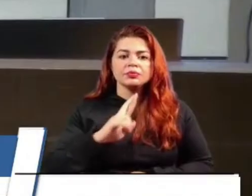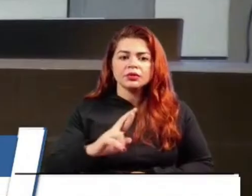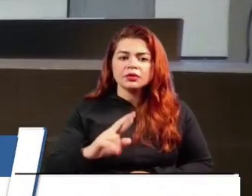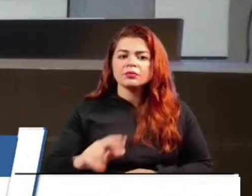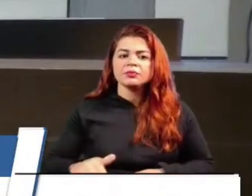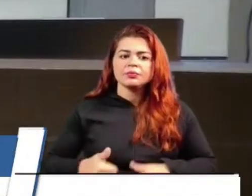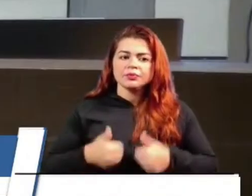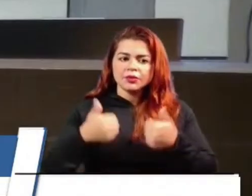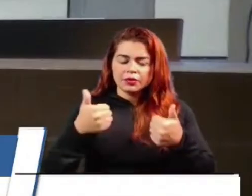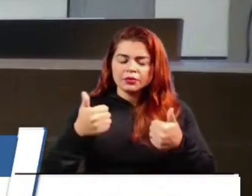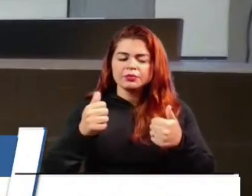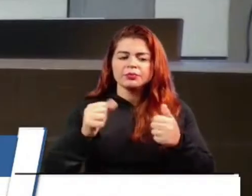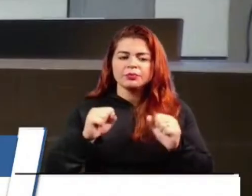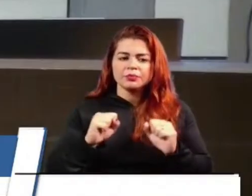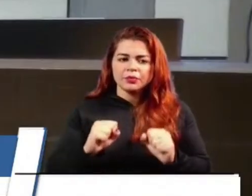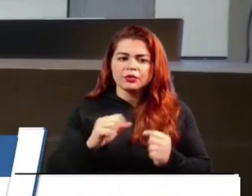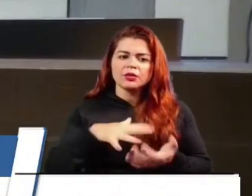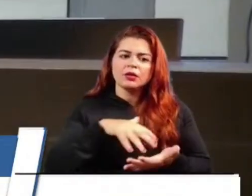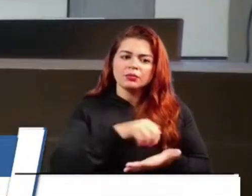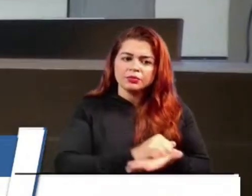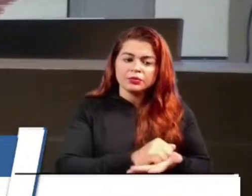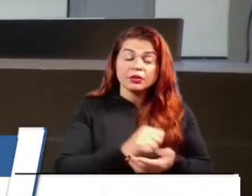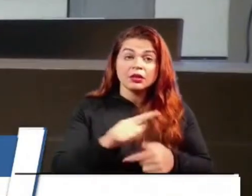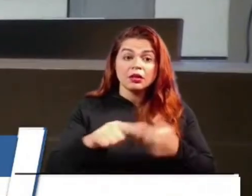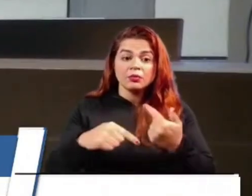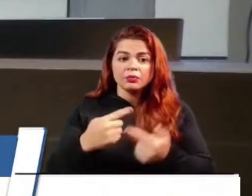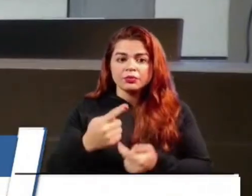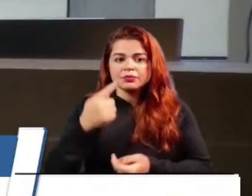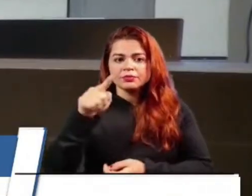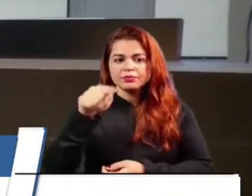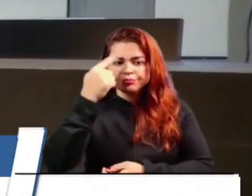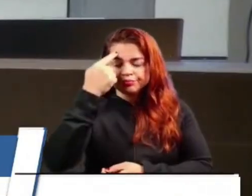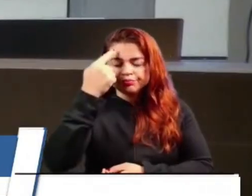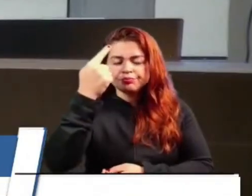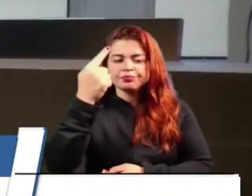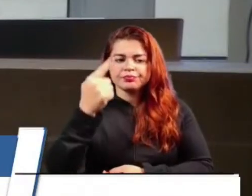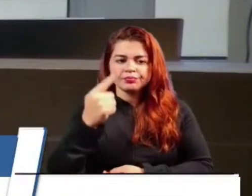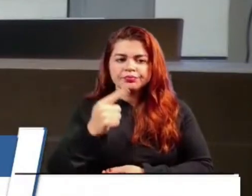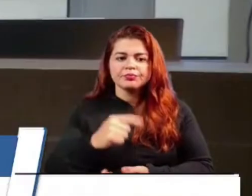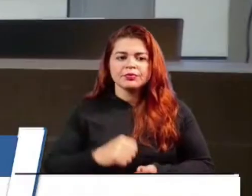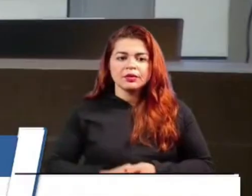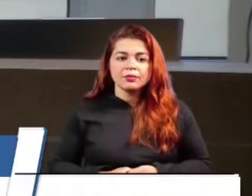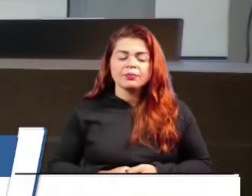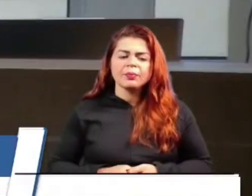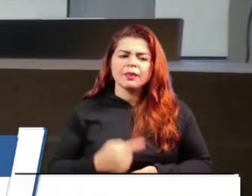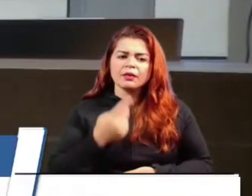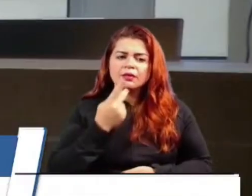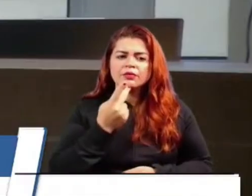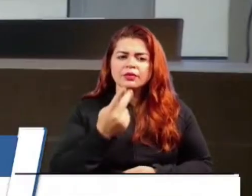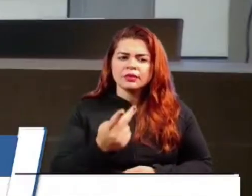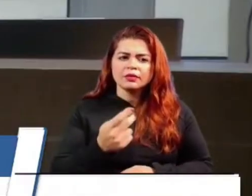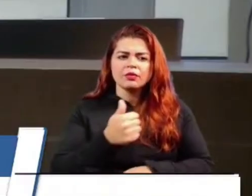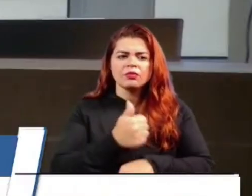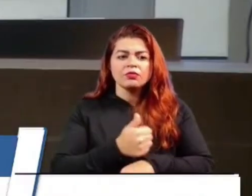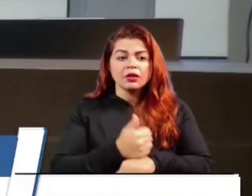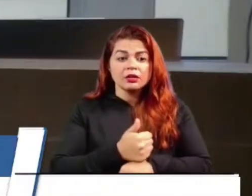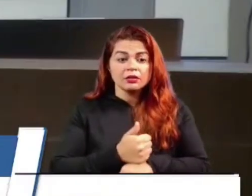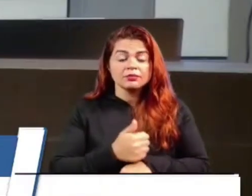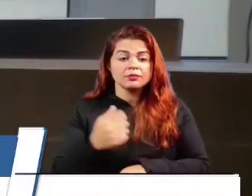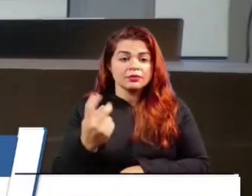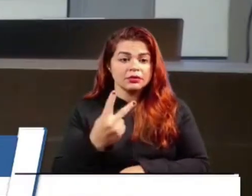lembrar. E, igual nós estamos comentando, Franca, a segunda cidade melhor de se viver no Brasil, né?